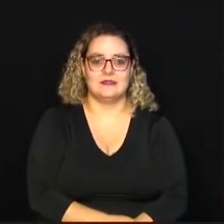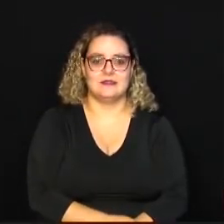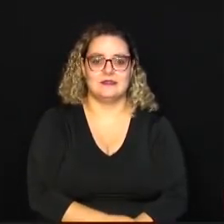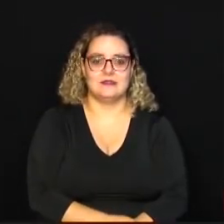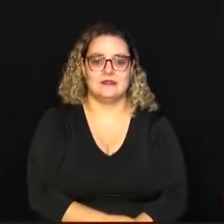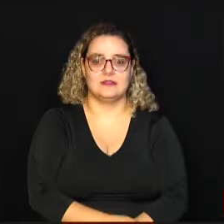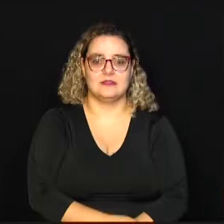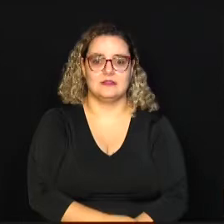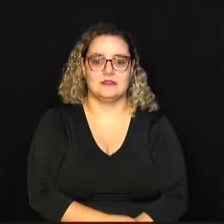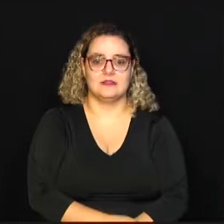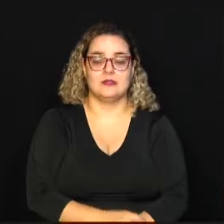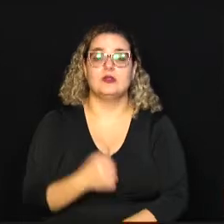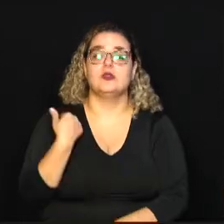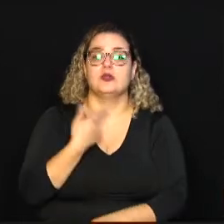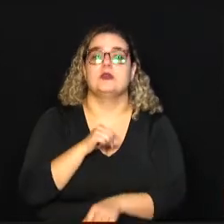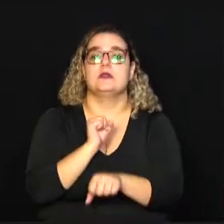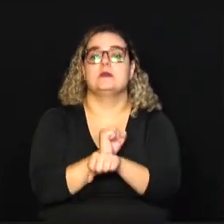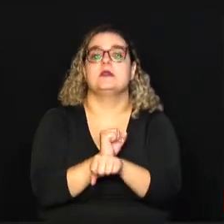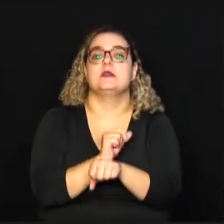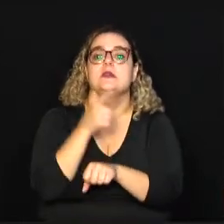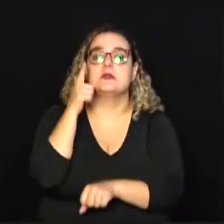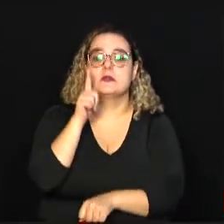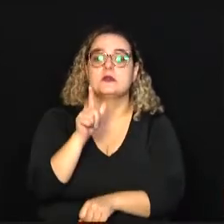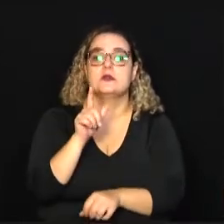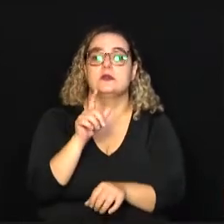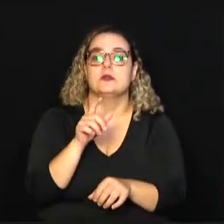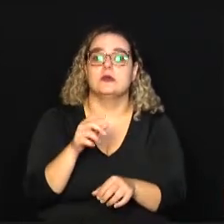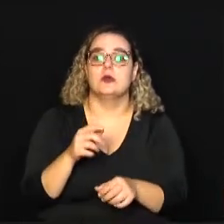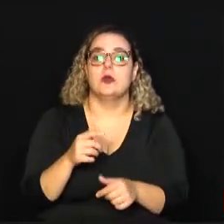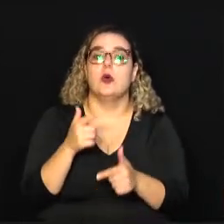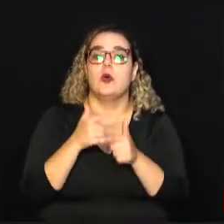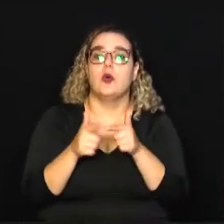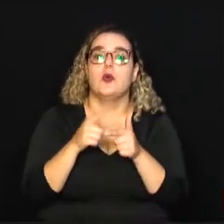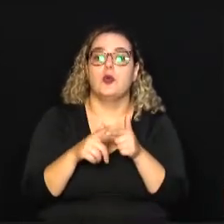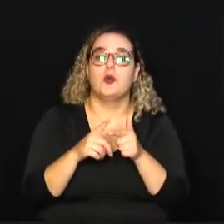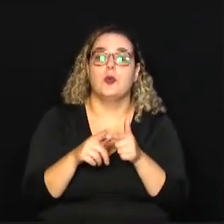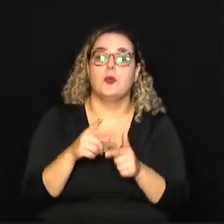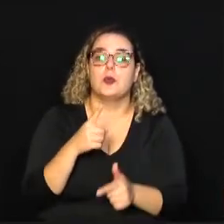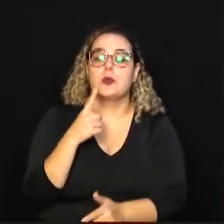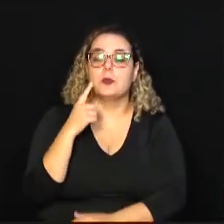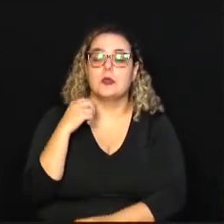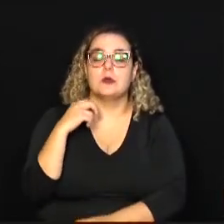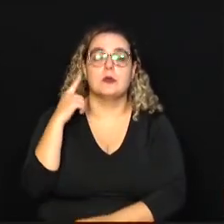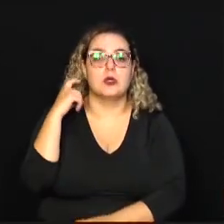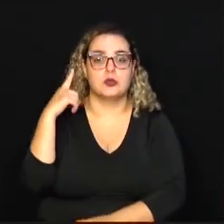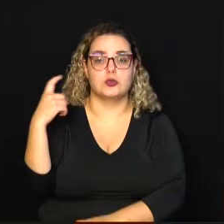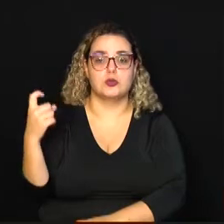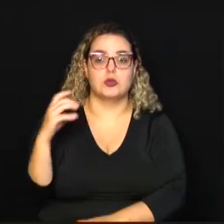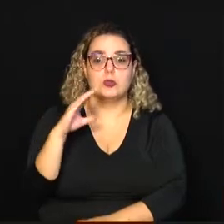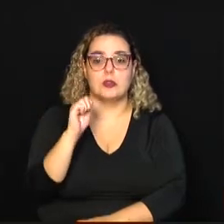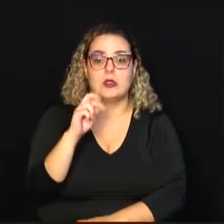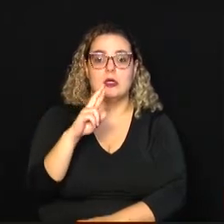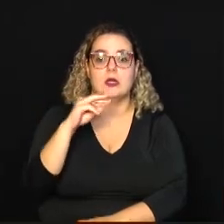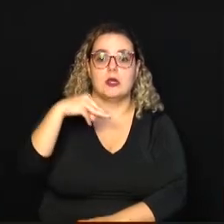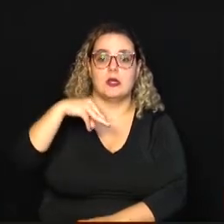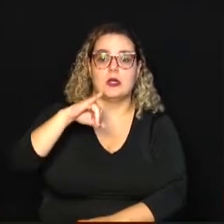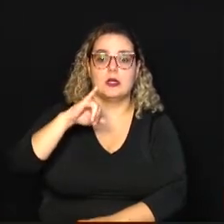Pessoal, a gente só está esperando ver se a gente consegue resolver o problema de som da Carminha, que é uma convidada nossa,